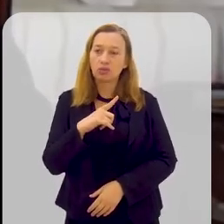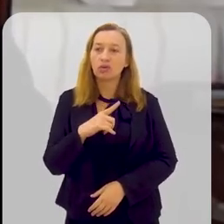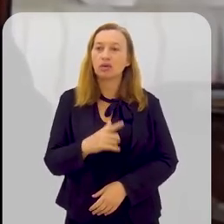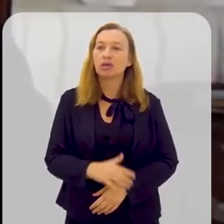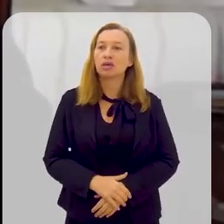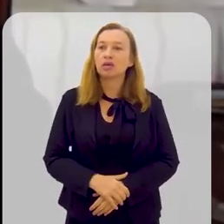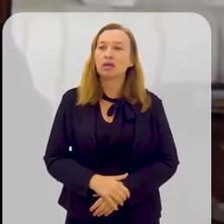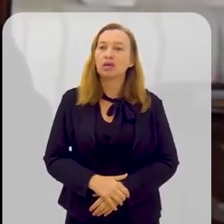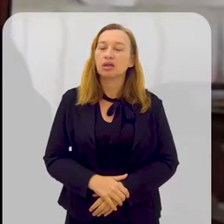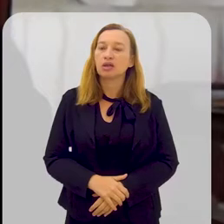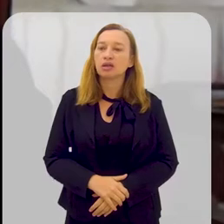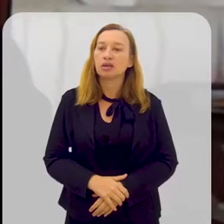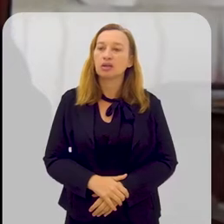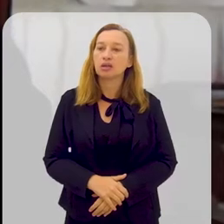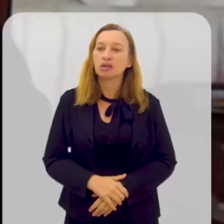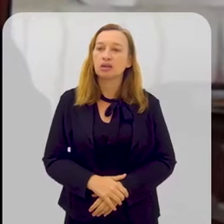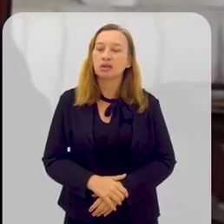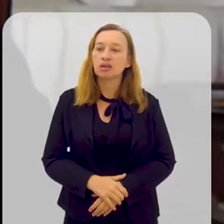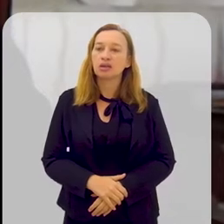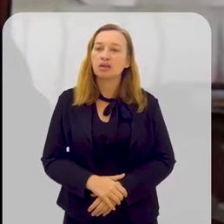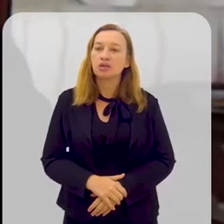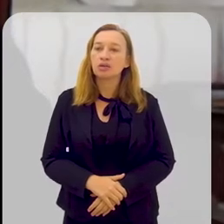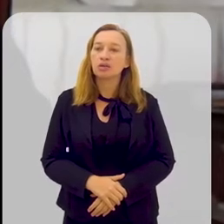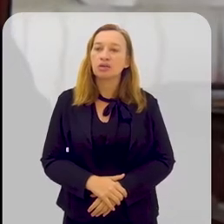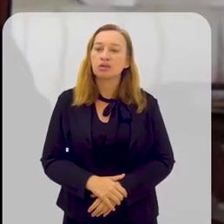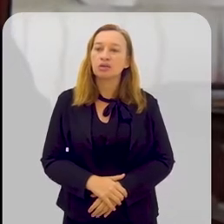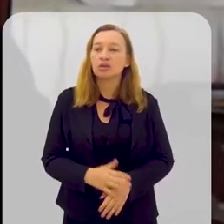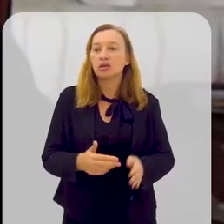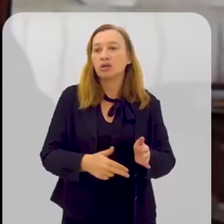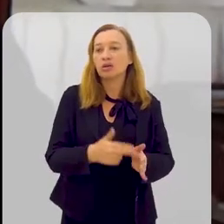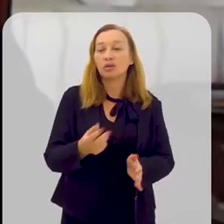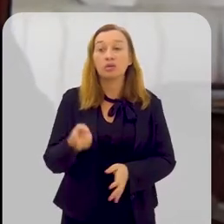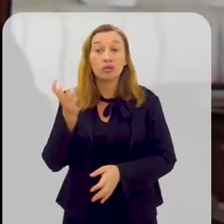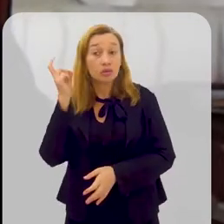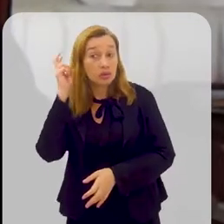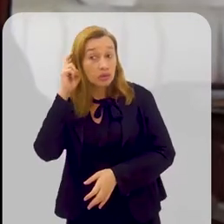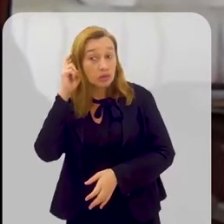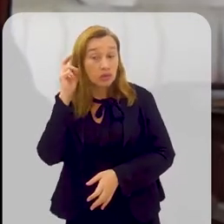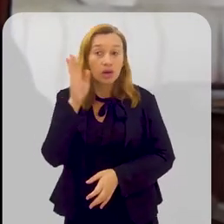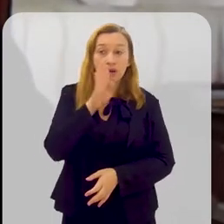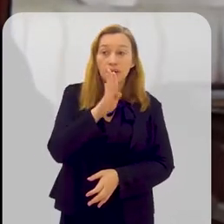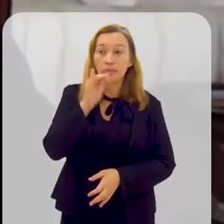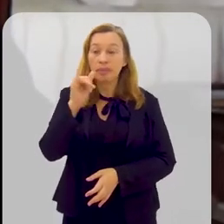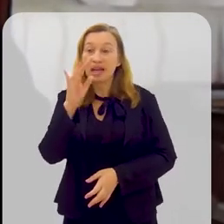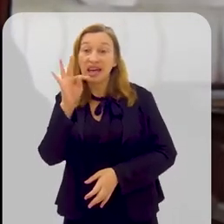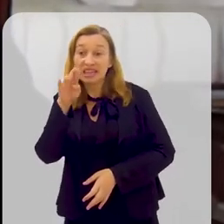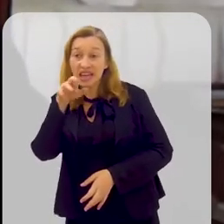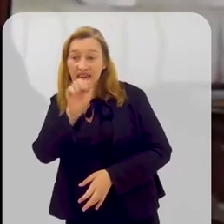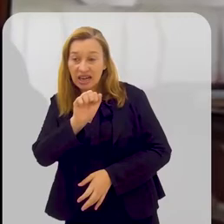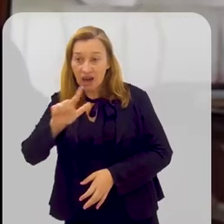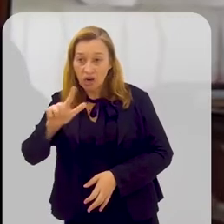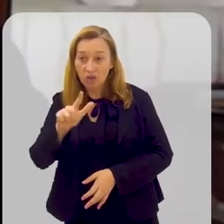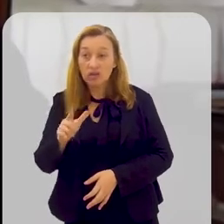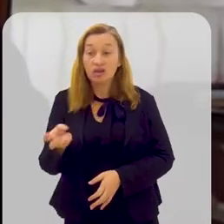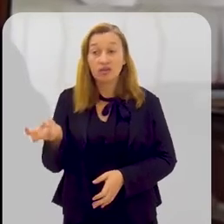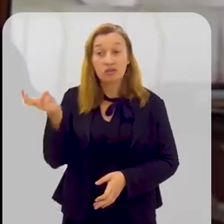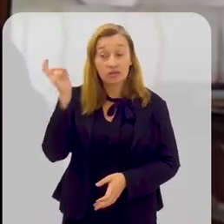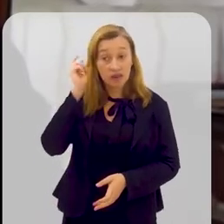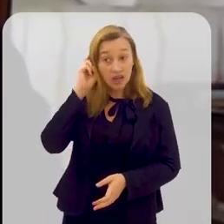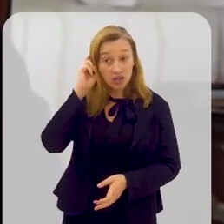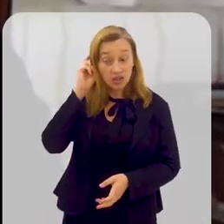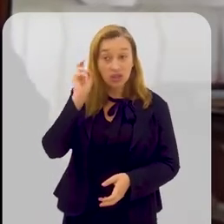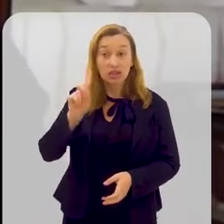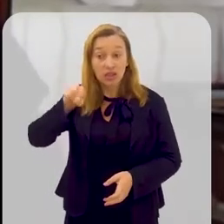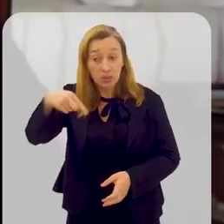existe reivindicação para que se possa fazer o implante coclear bilateral Ou seja você faz